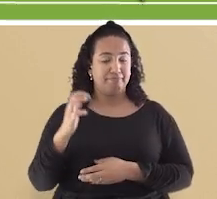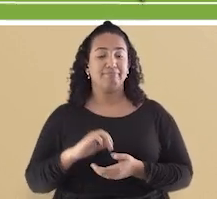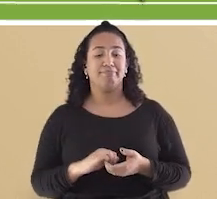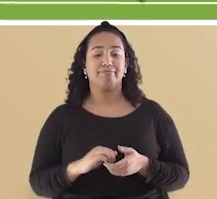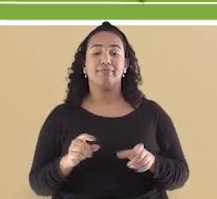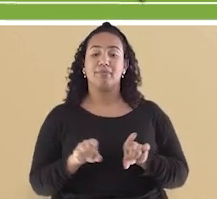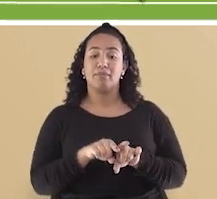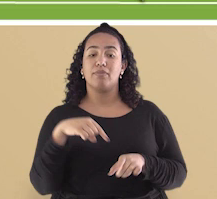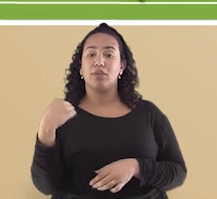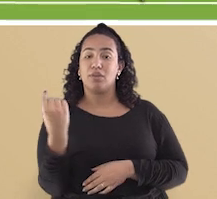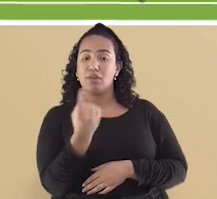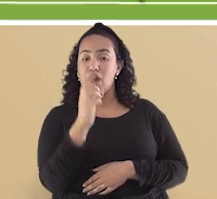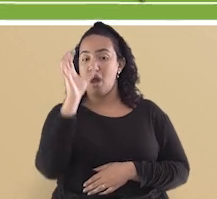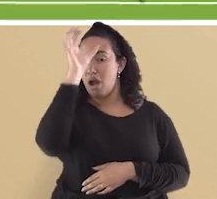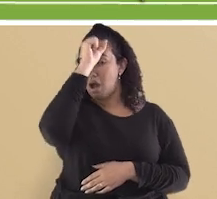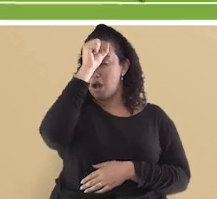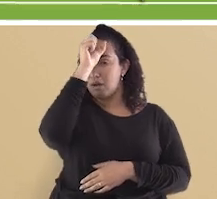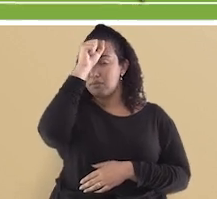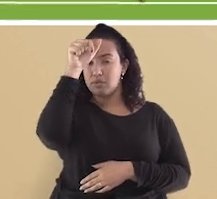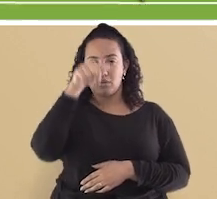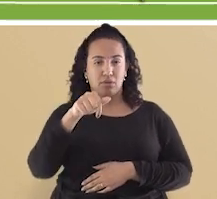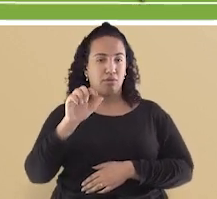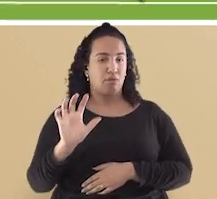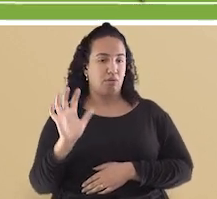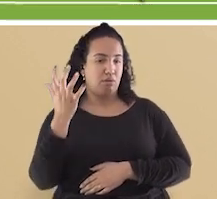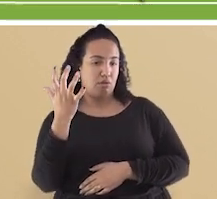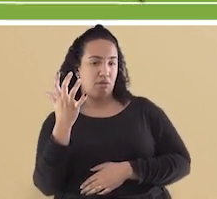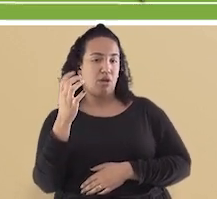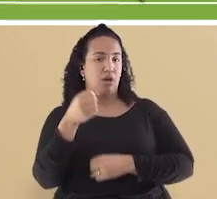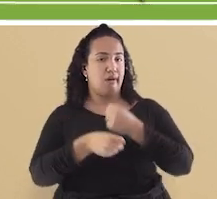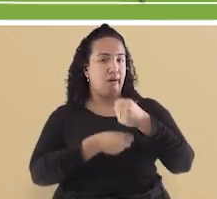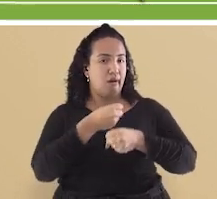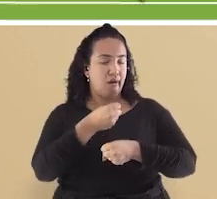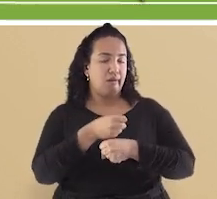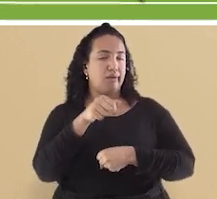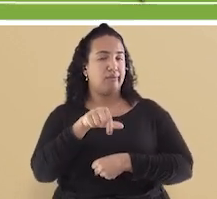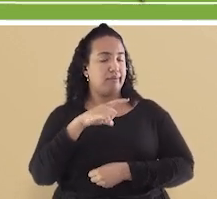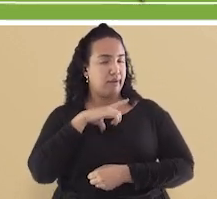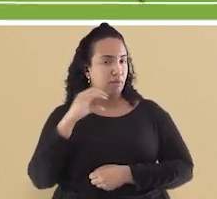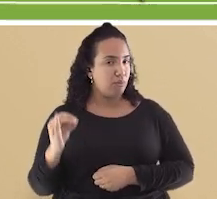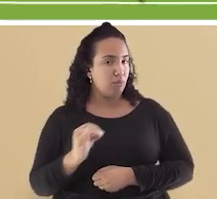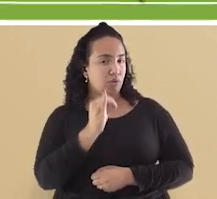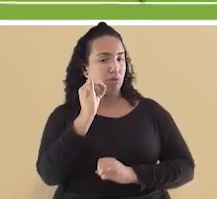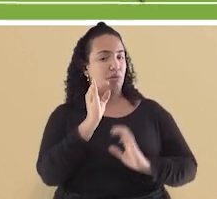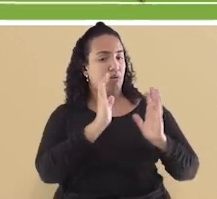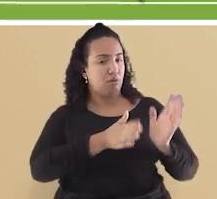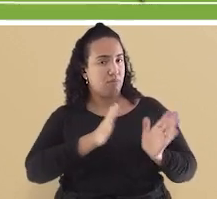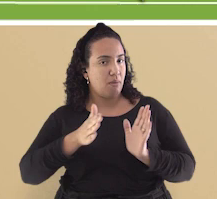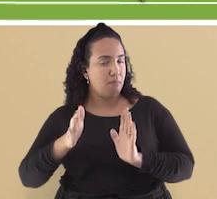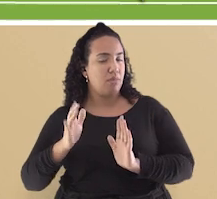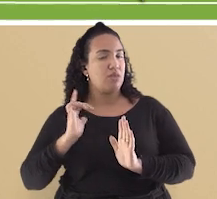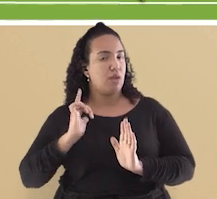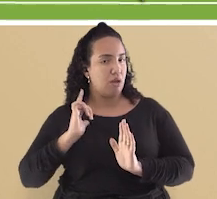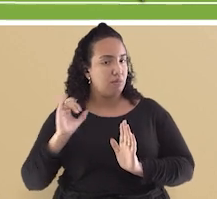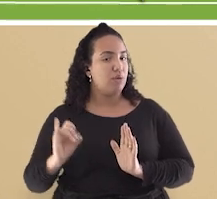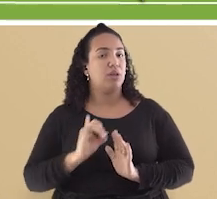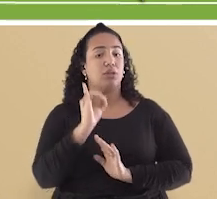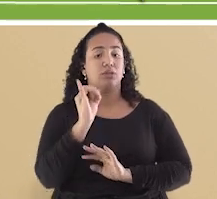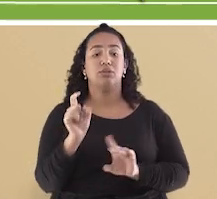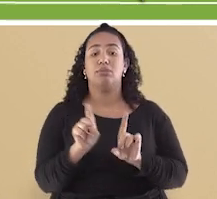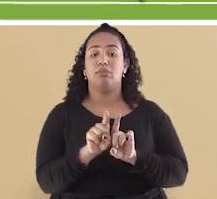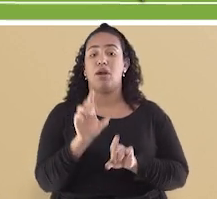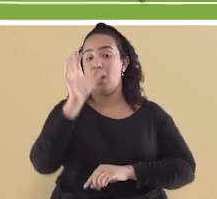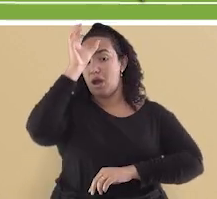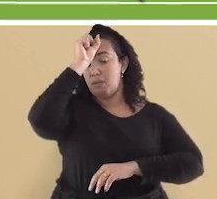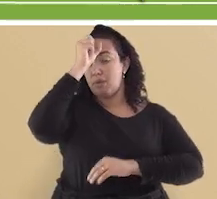as estações do ano tem a sua importância, né? A ordem que elas ocorrem é muito importante também. E aprendemos sobre a influência das estações